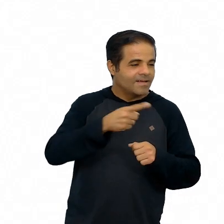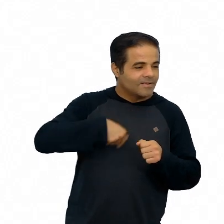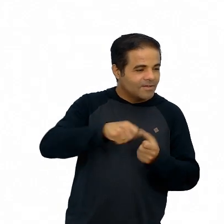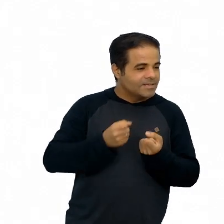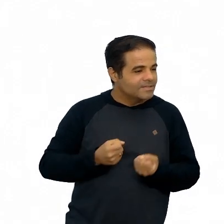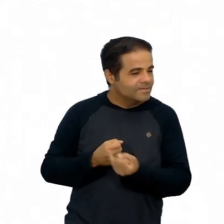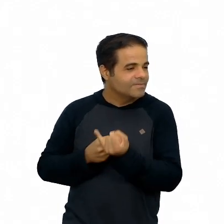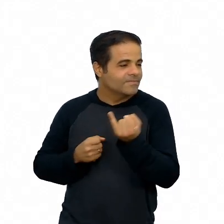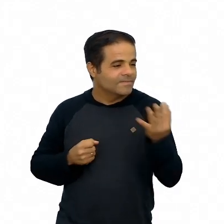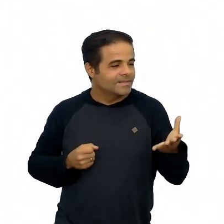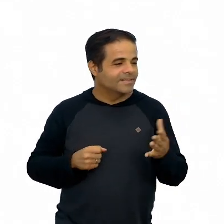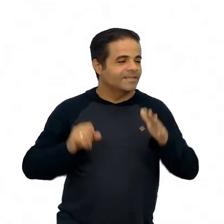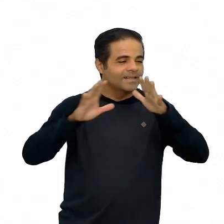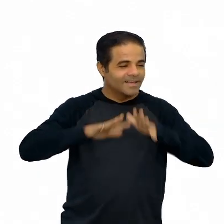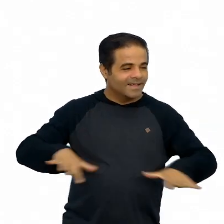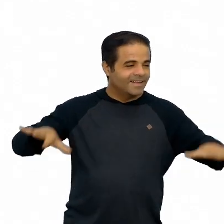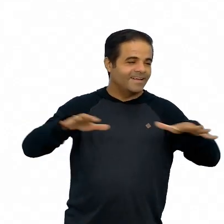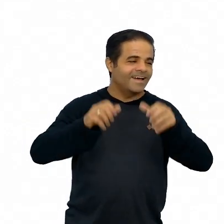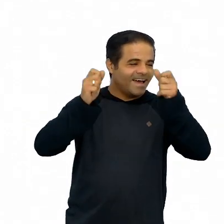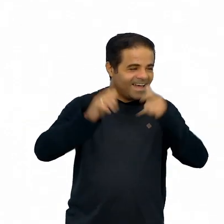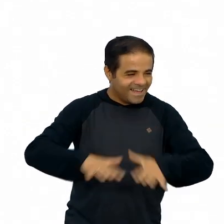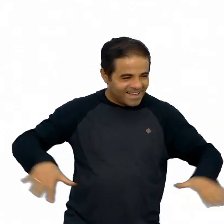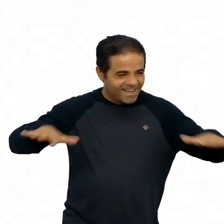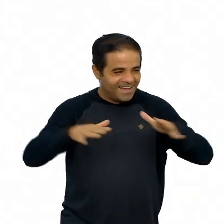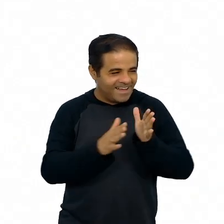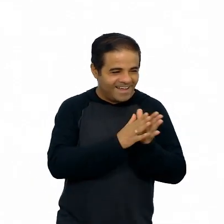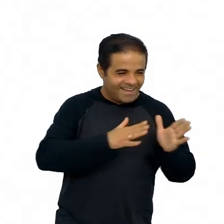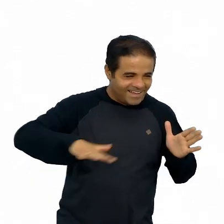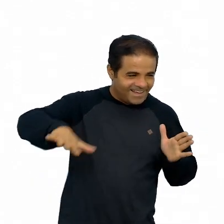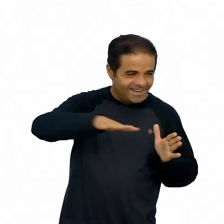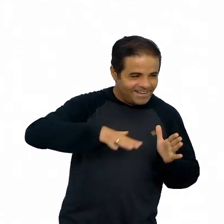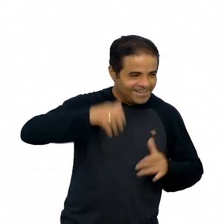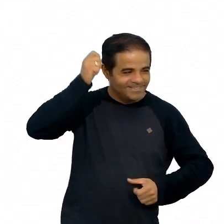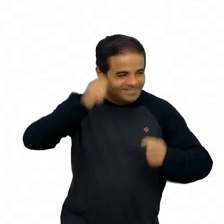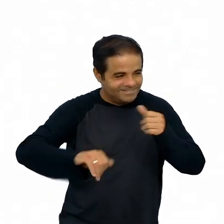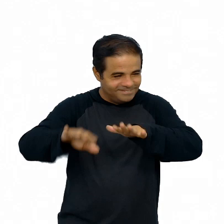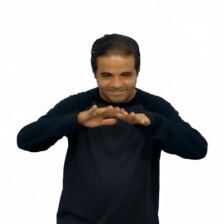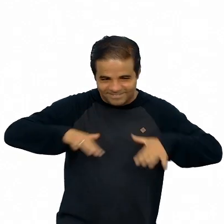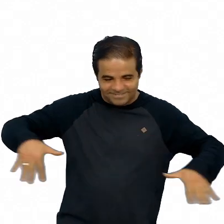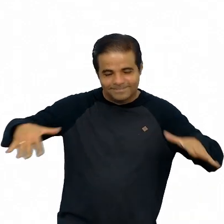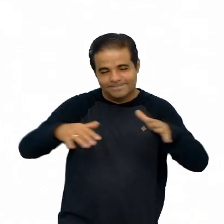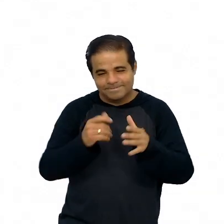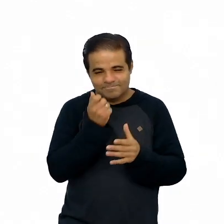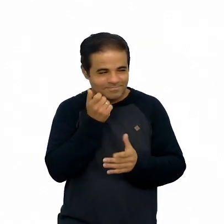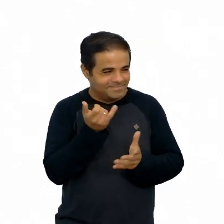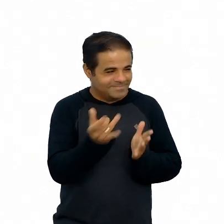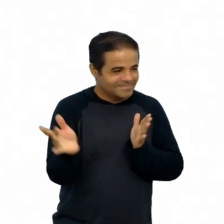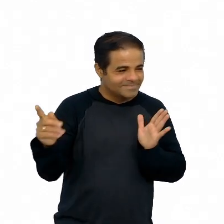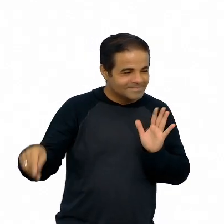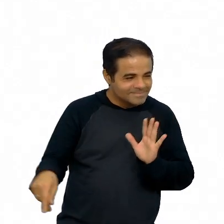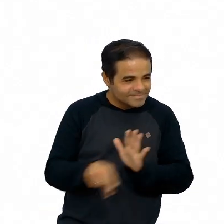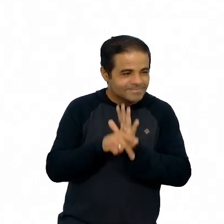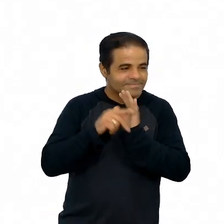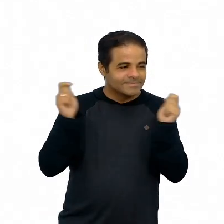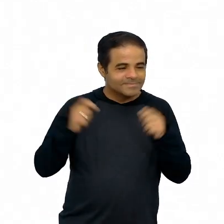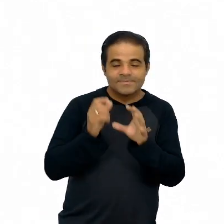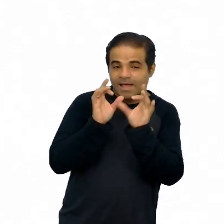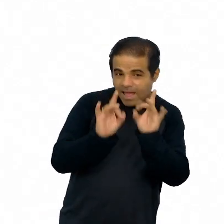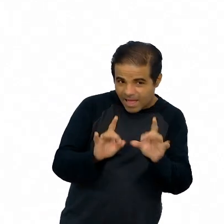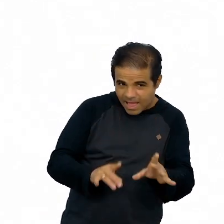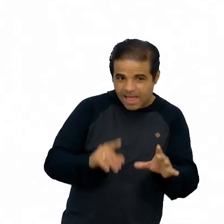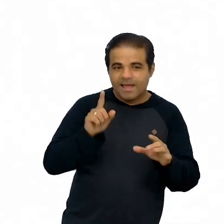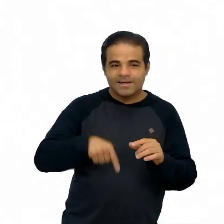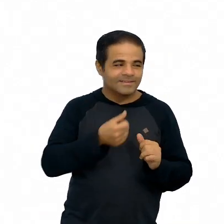quanto? Qual o valor que dava? Será que ele colocou que aqui vale 60 e o A vale 60 e o B vale 60, então automaticamente esse cara aqui